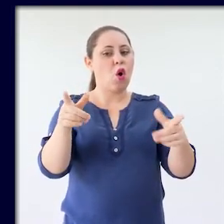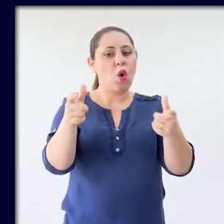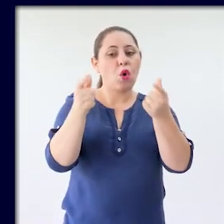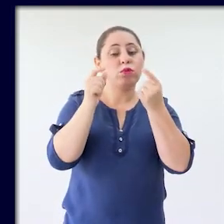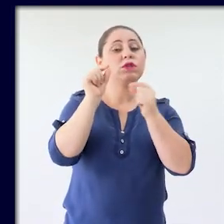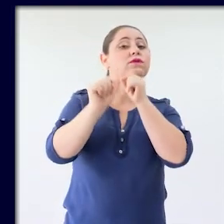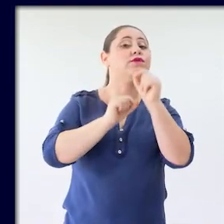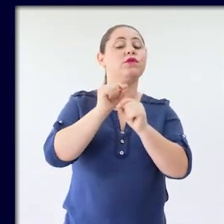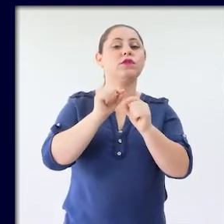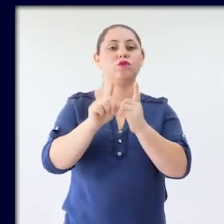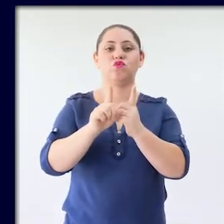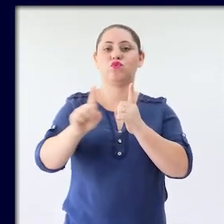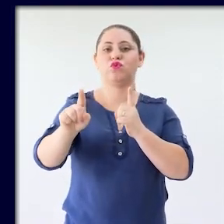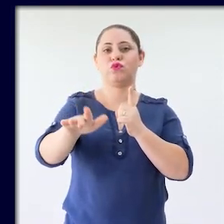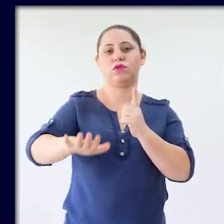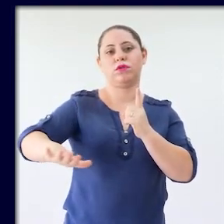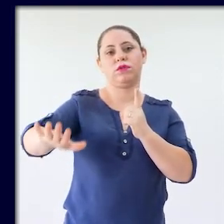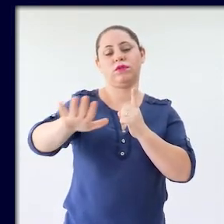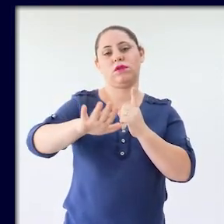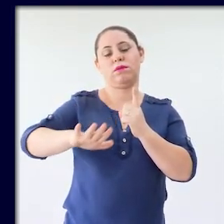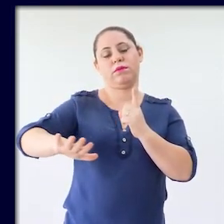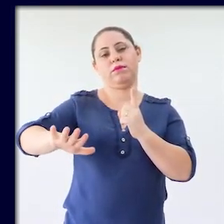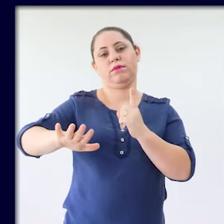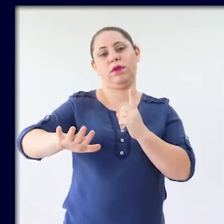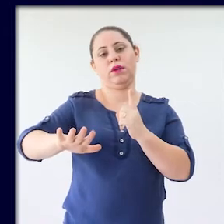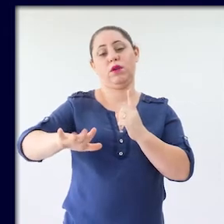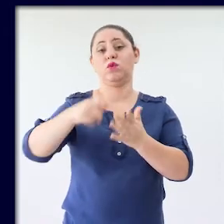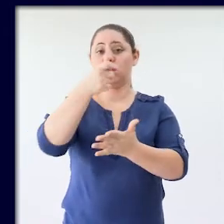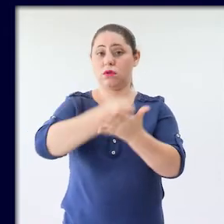Porém, observando-se o distanciamento